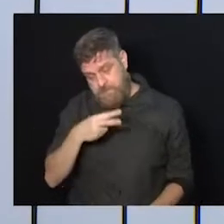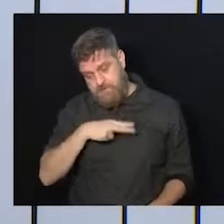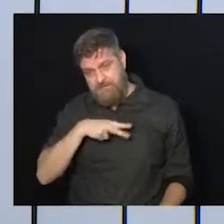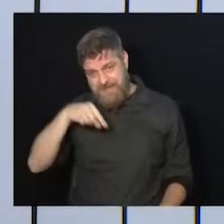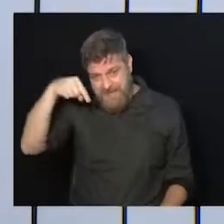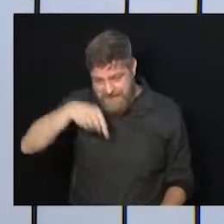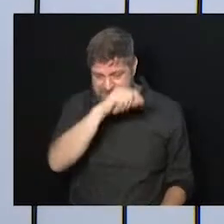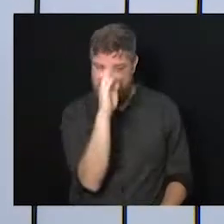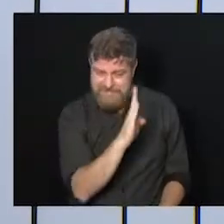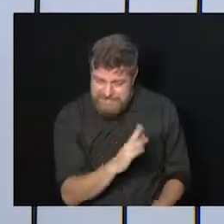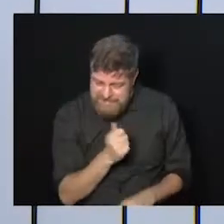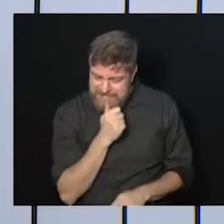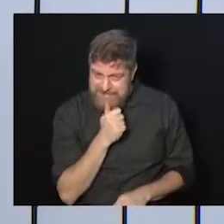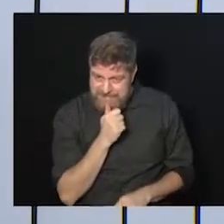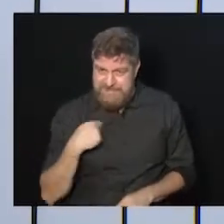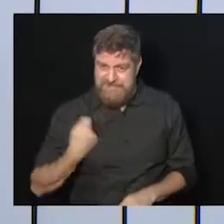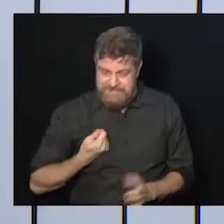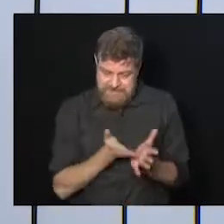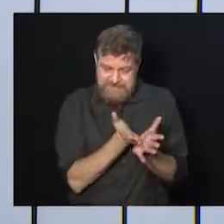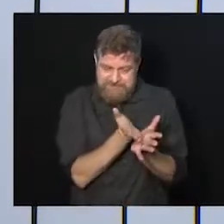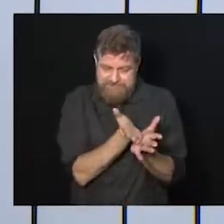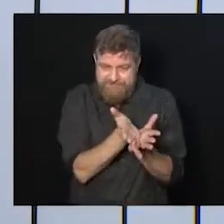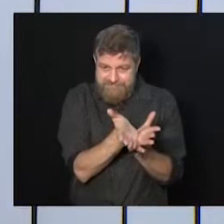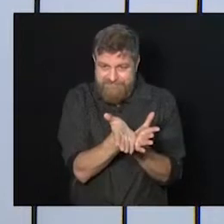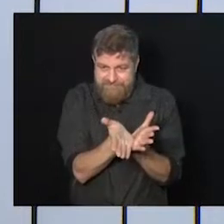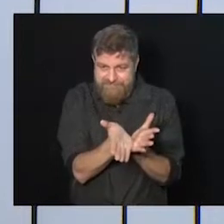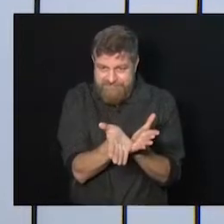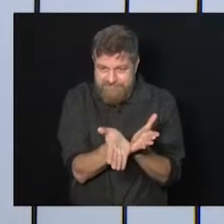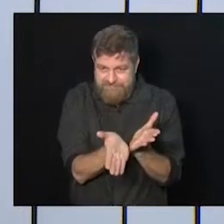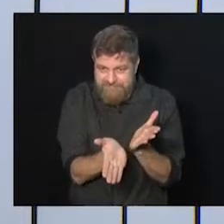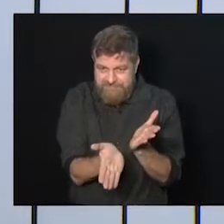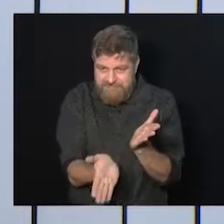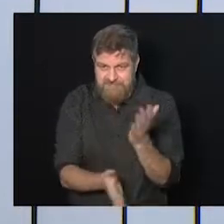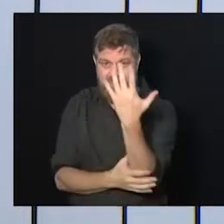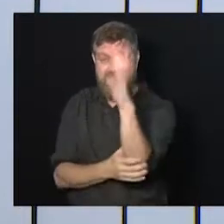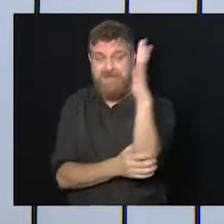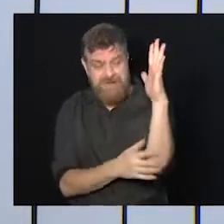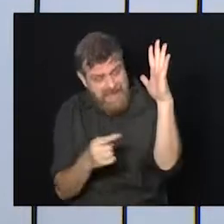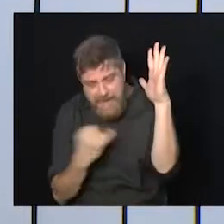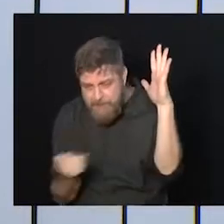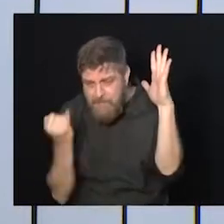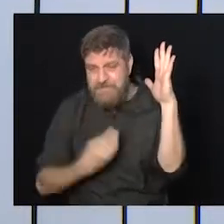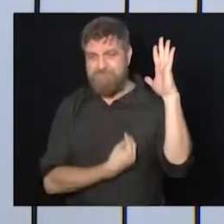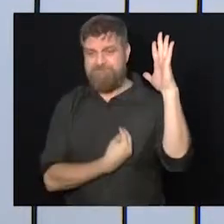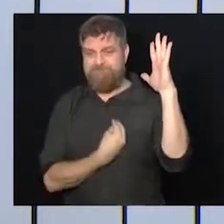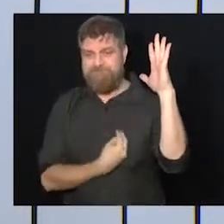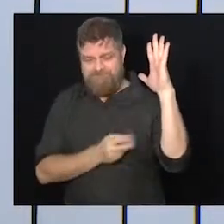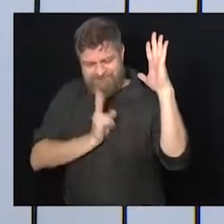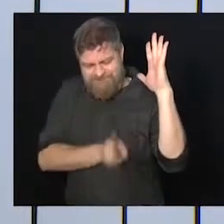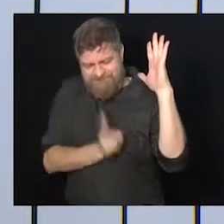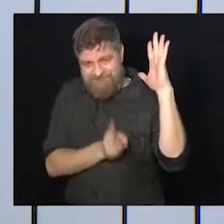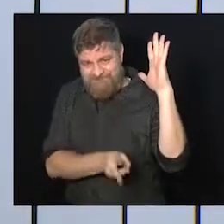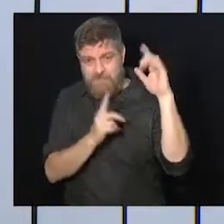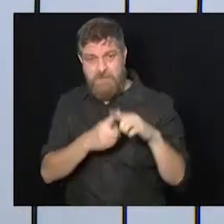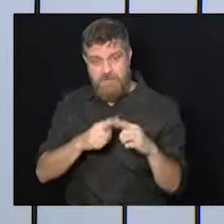aqui ainda a gente está indo na direção oposta, né? É o que eu falei, a floresta ela vale mais em pé, ela vai afetar o clima do